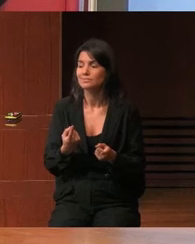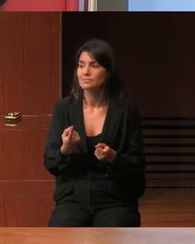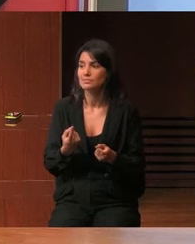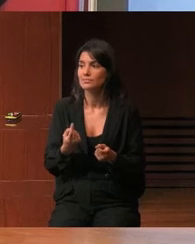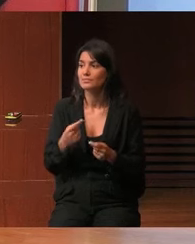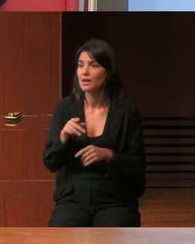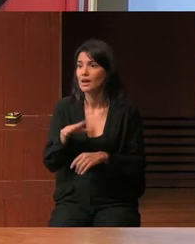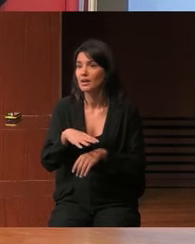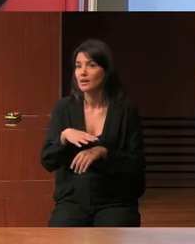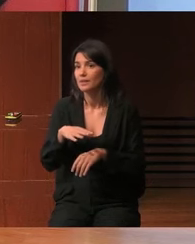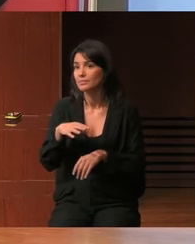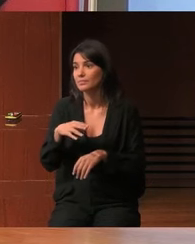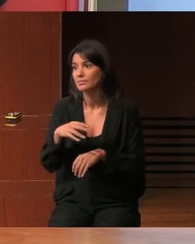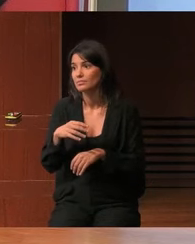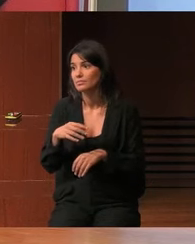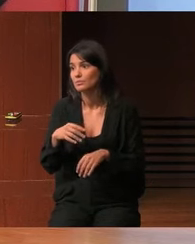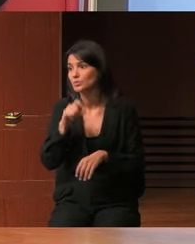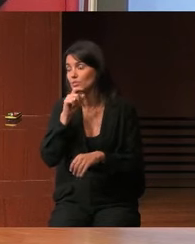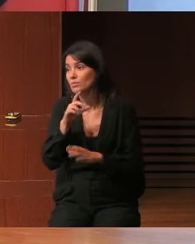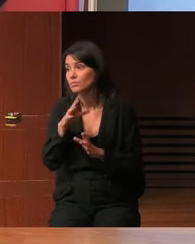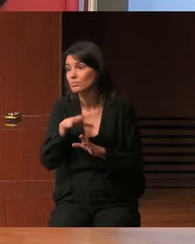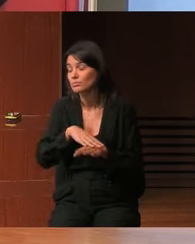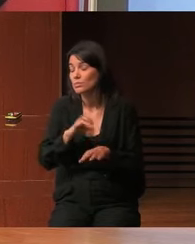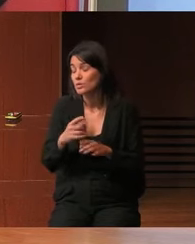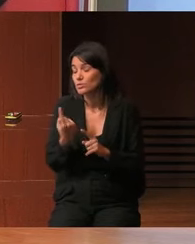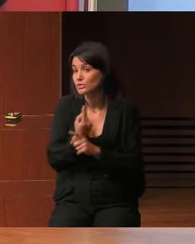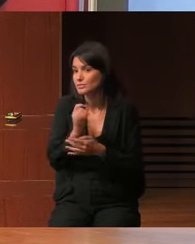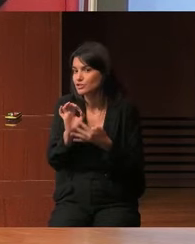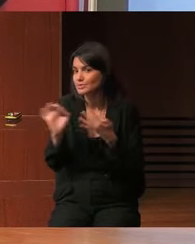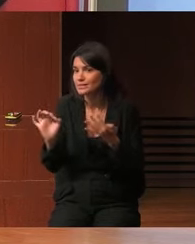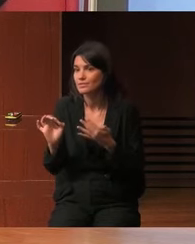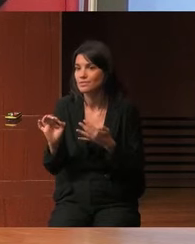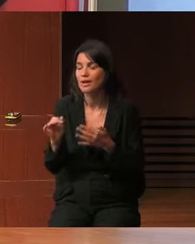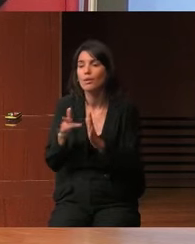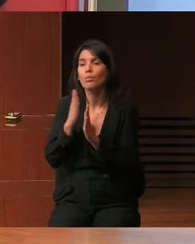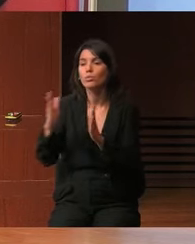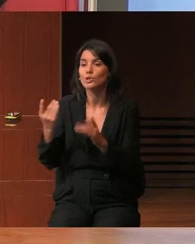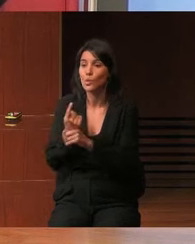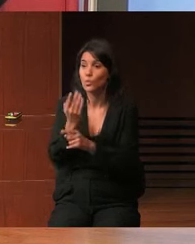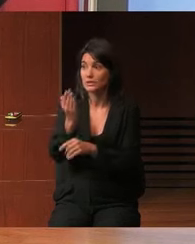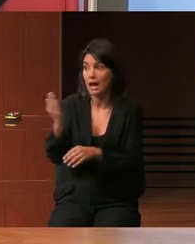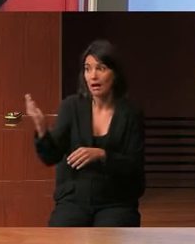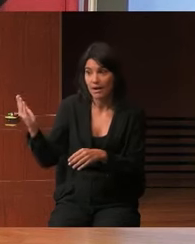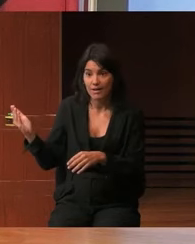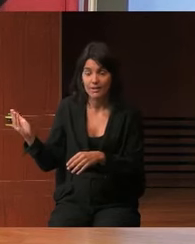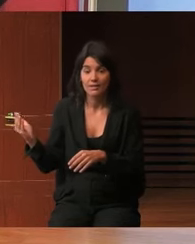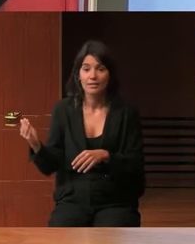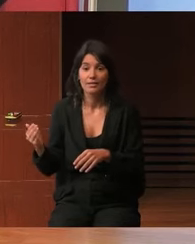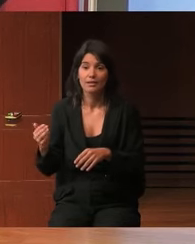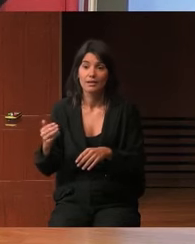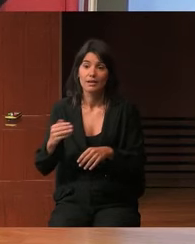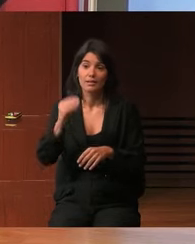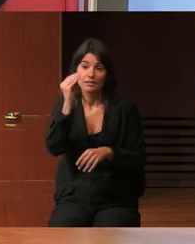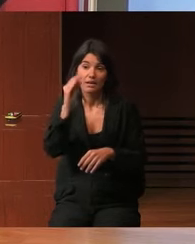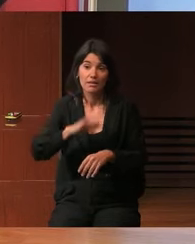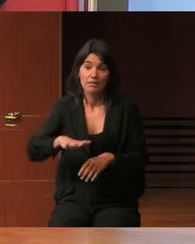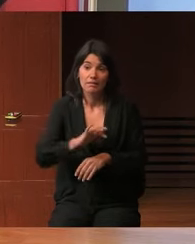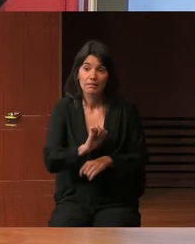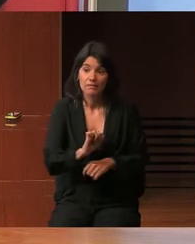essas... talvez com uma relação mais específica entre a oferta das bibliotecas e os territórios, não